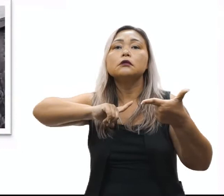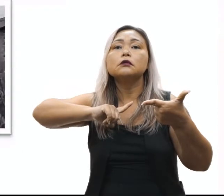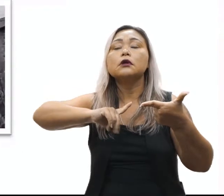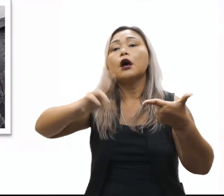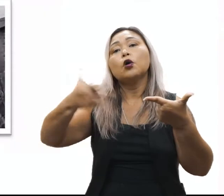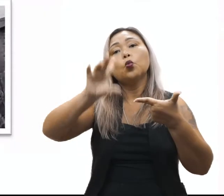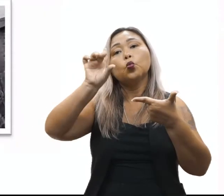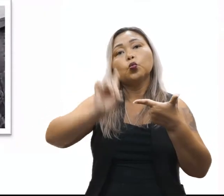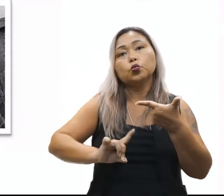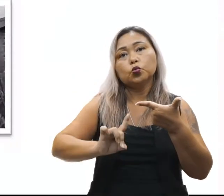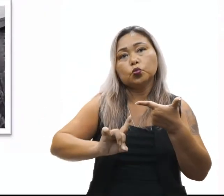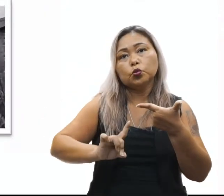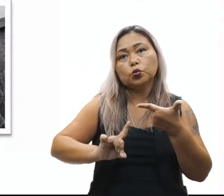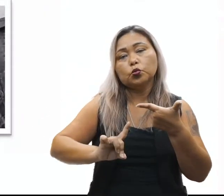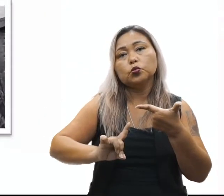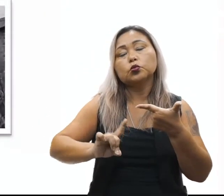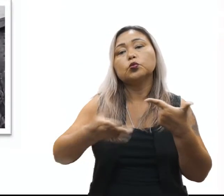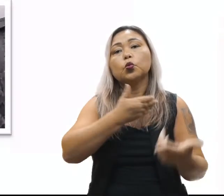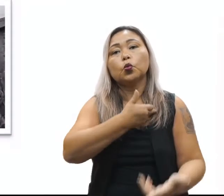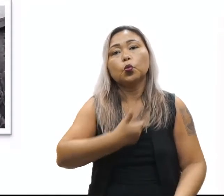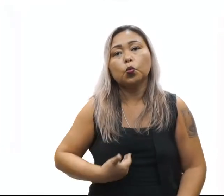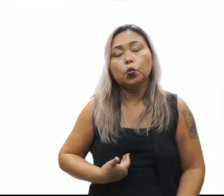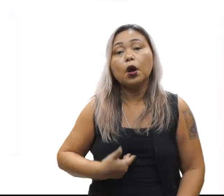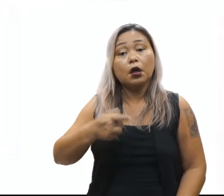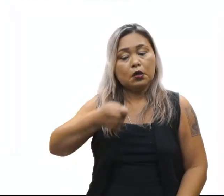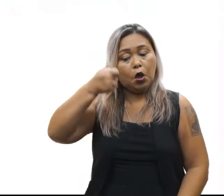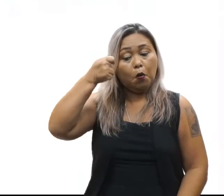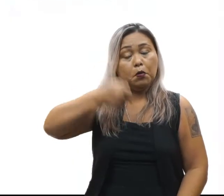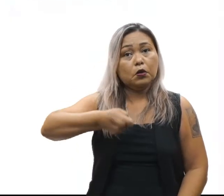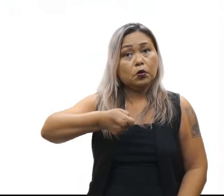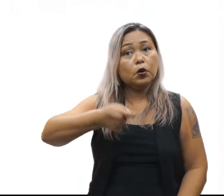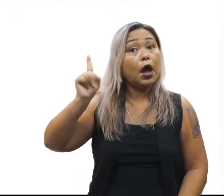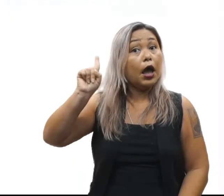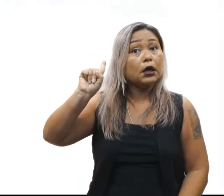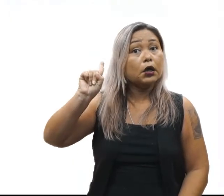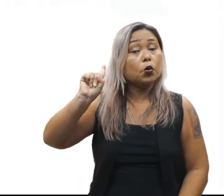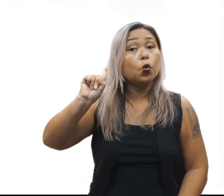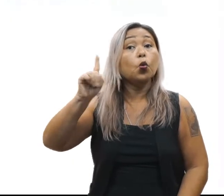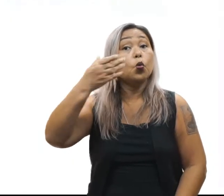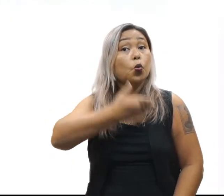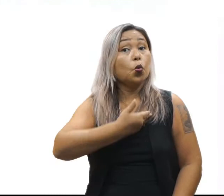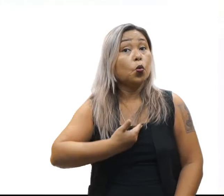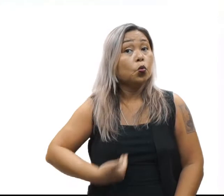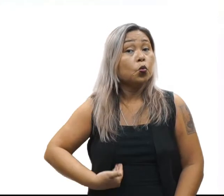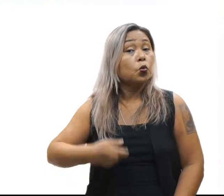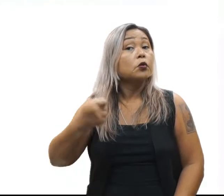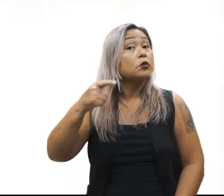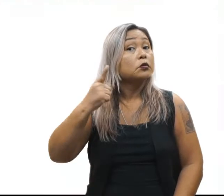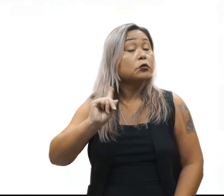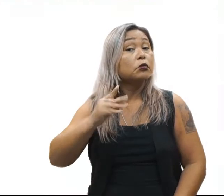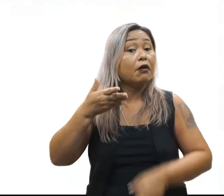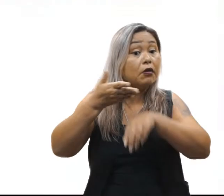Estado, e que ele tem a obrigação, aqui é que o Estado não deve se meter e sim garantir esse direito, né? Ou seja, um